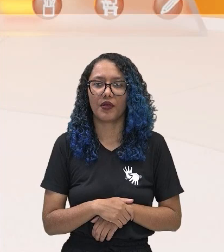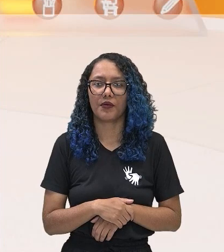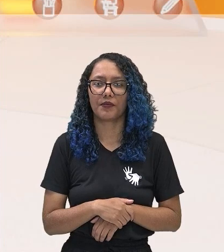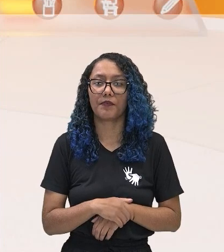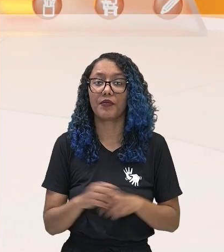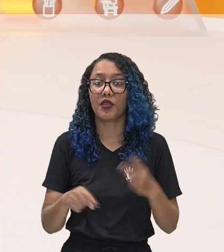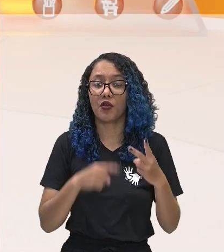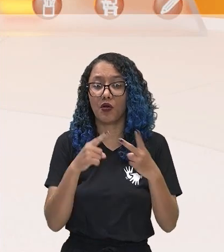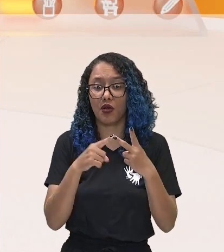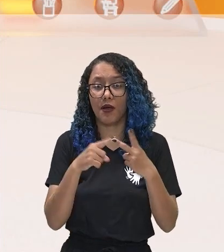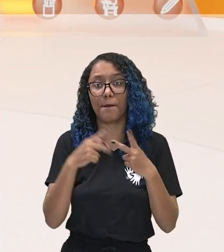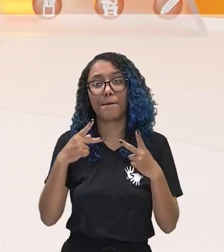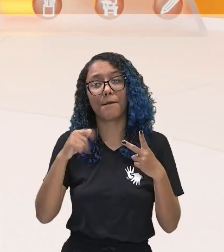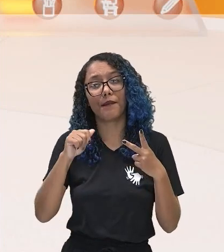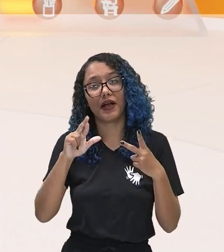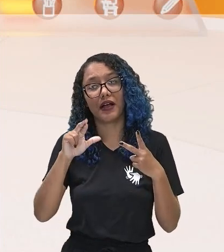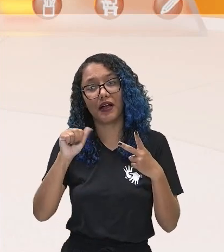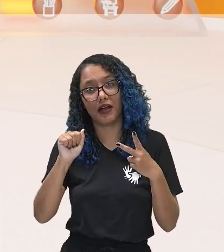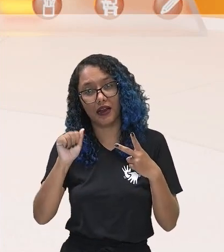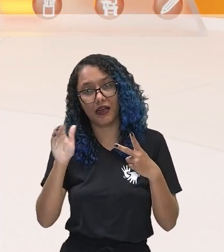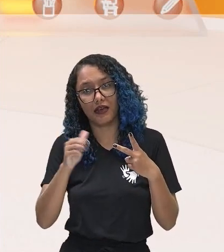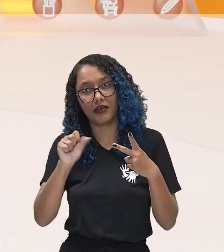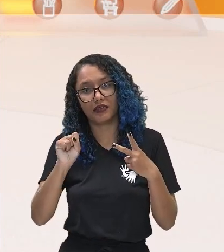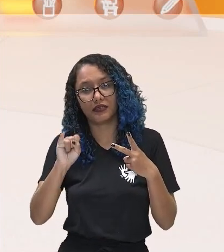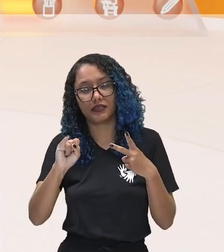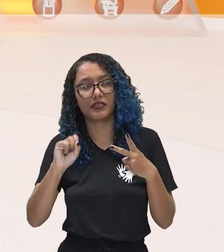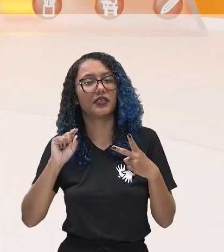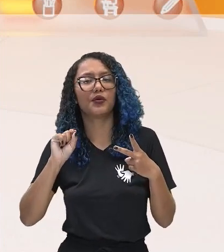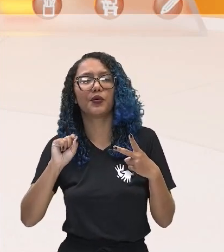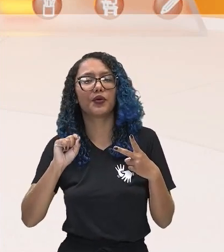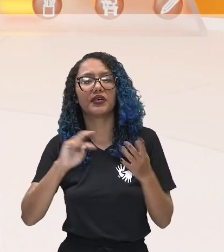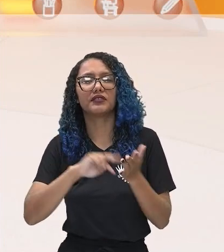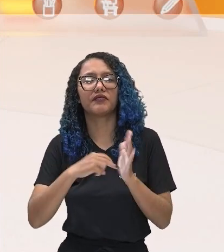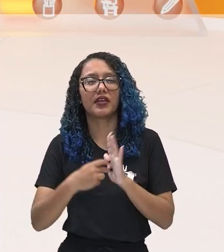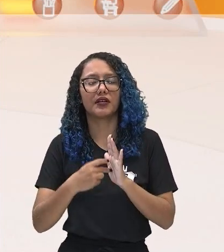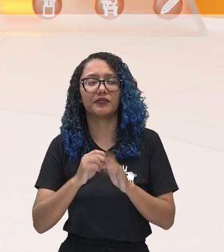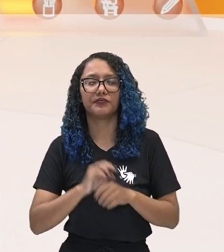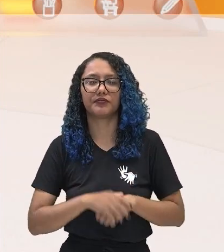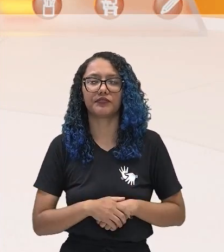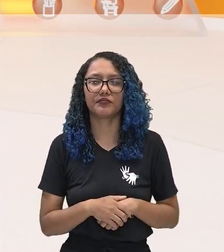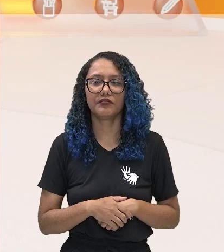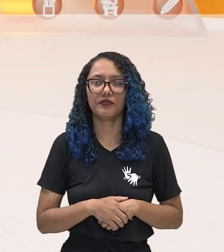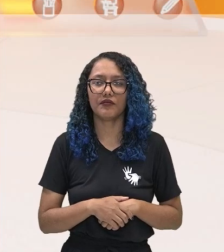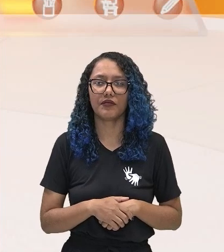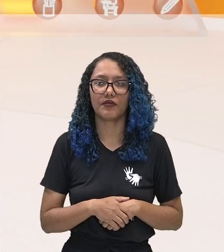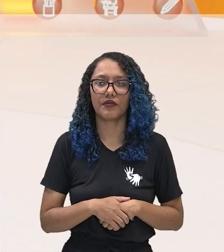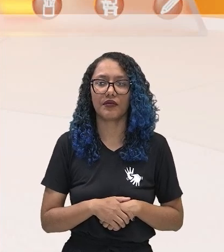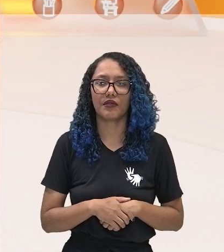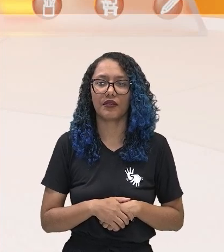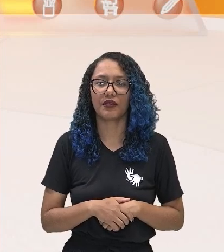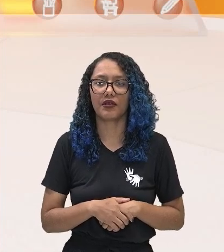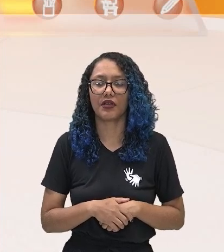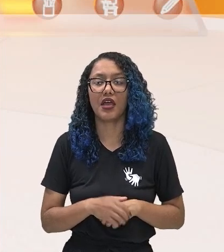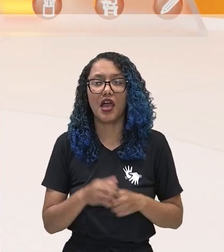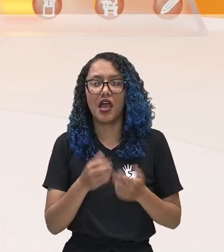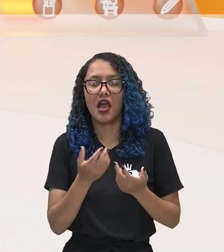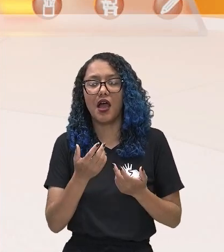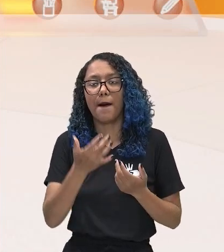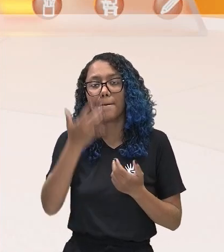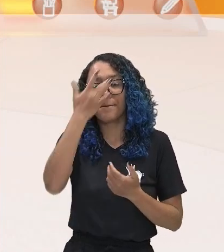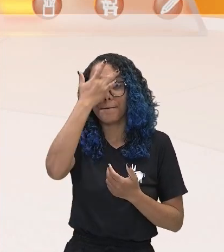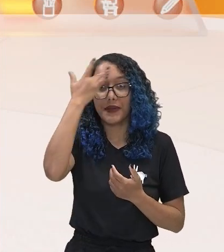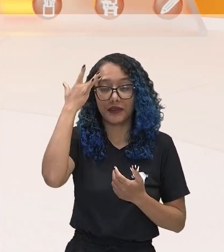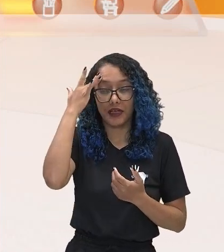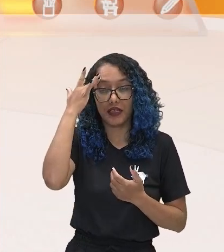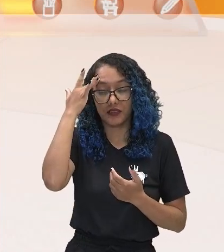do para si, nós estamos falando de quem? Do ser que é jogado ao mundo, né? O homem é jogado no